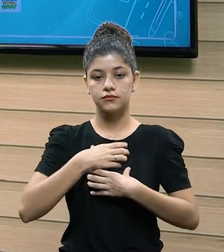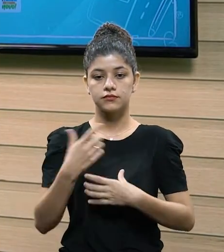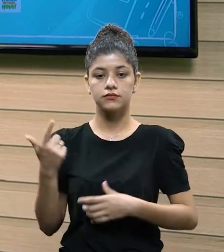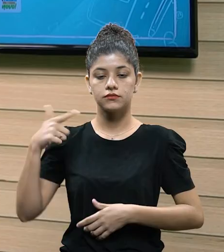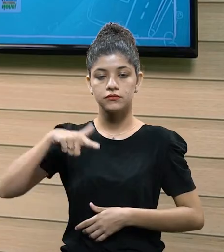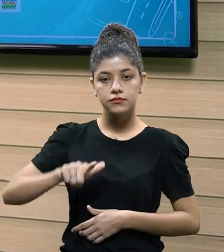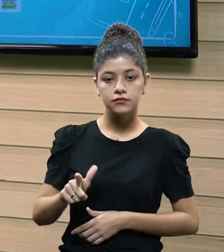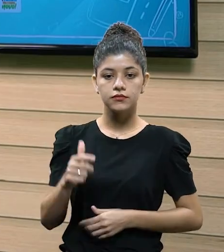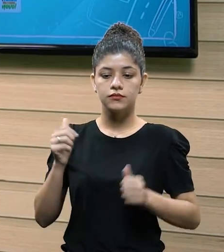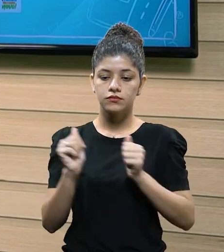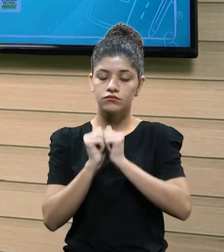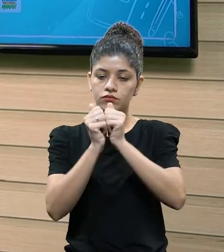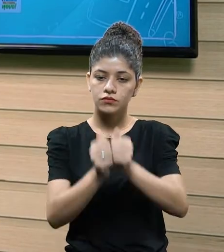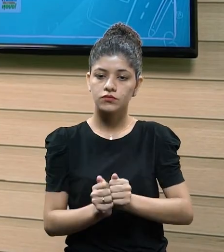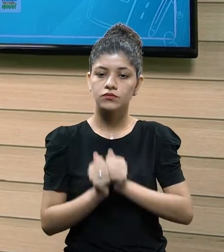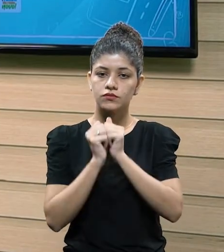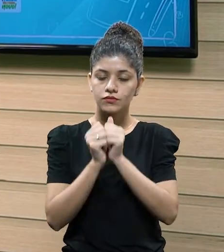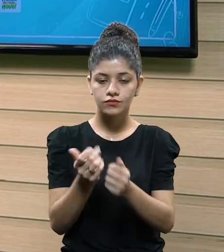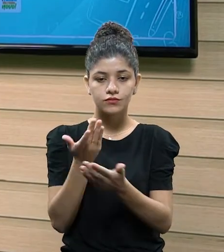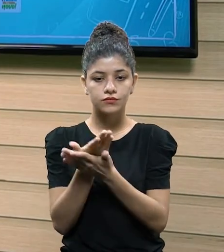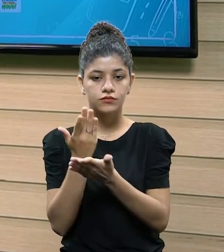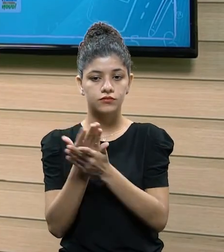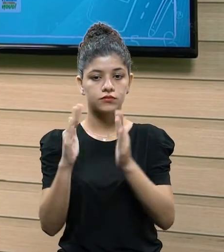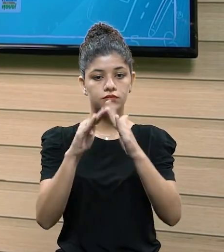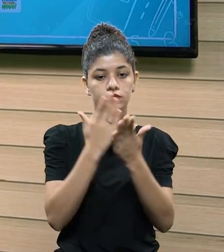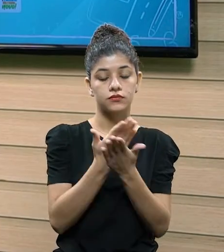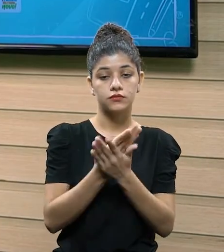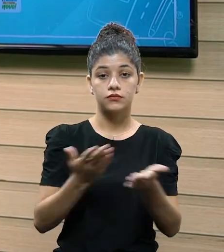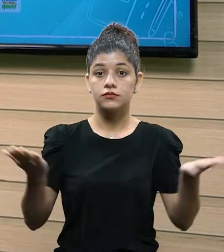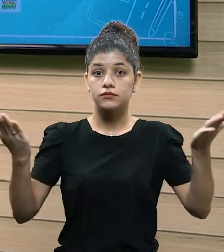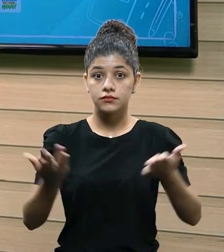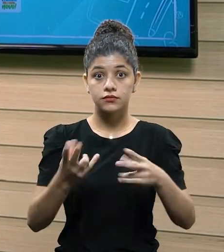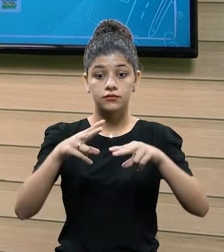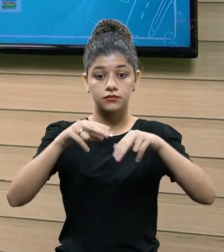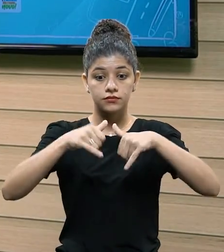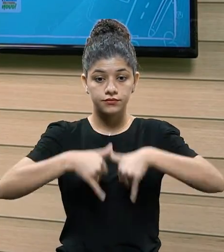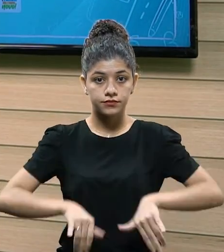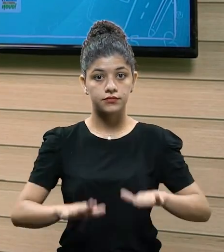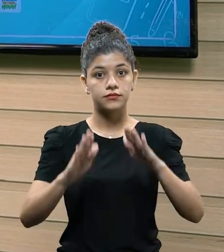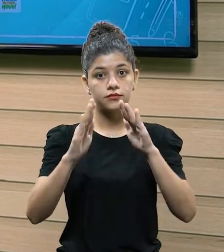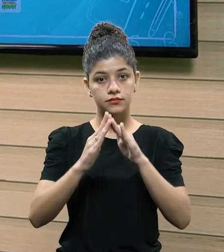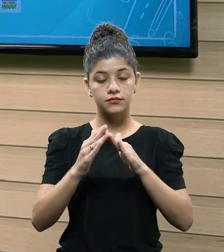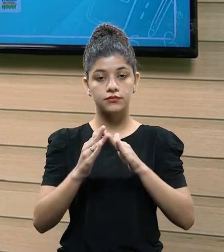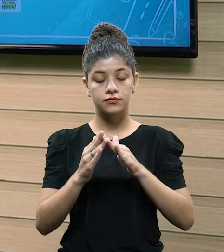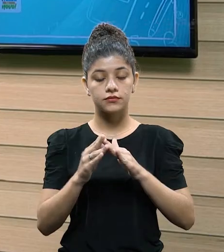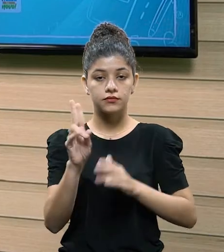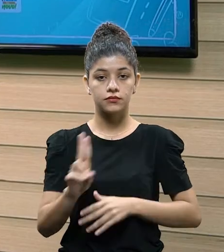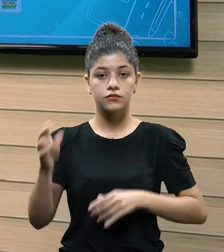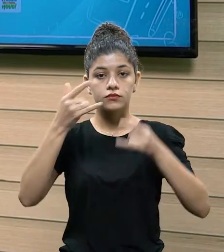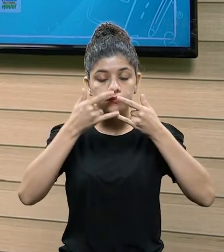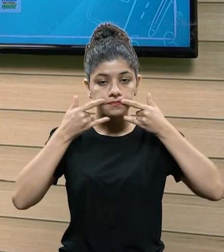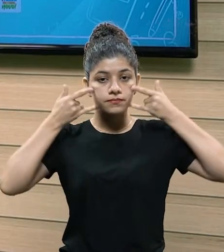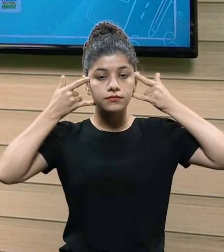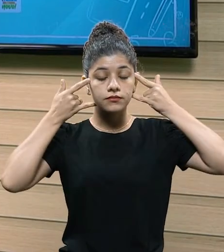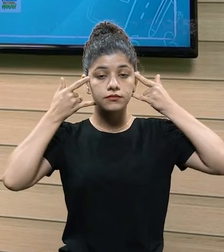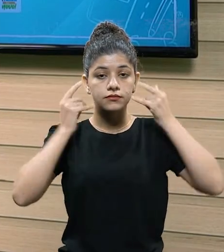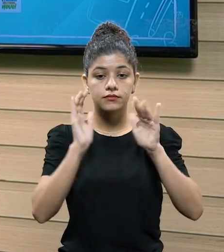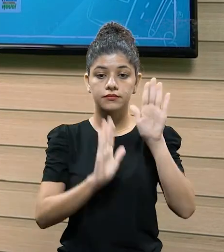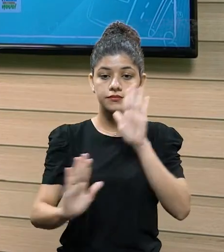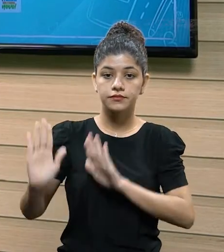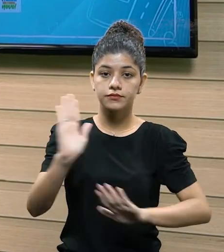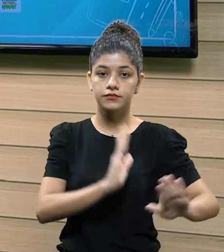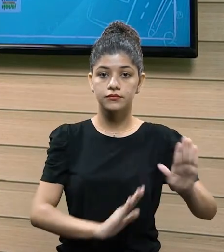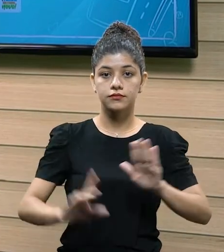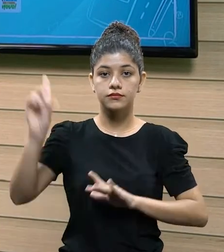Eu sinto que em breve estaremos presentes, estudando nas escolas, mas por enquanto, fiquem em casa, use as máscaras, busque se